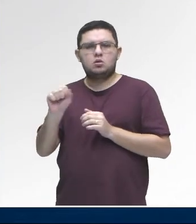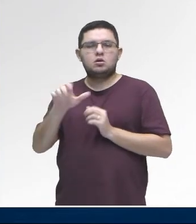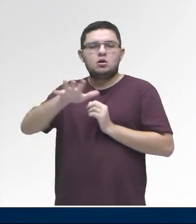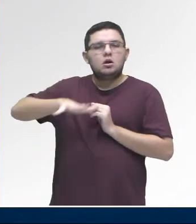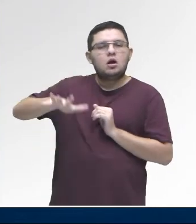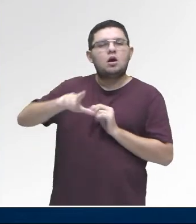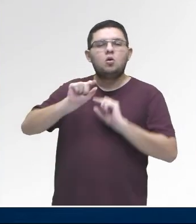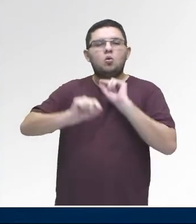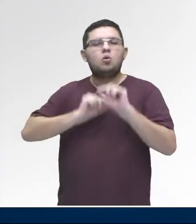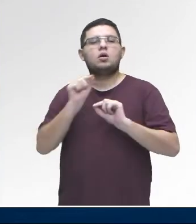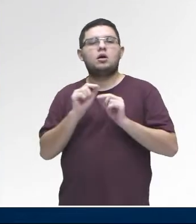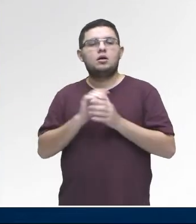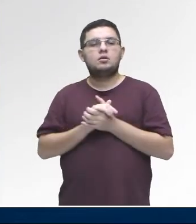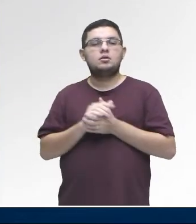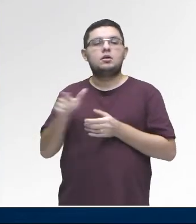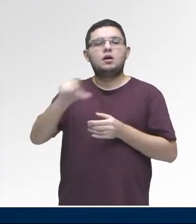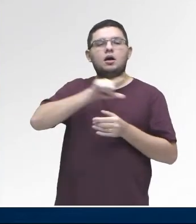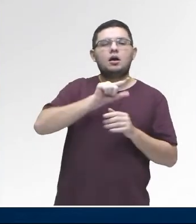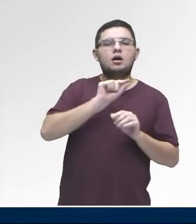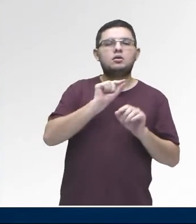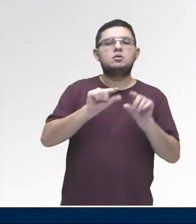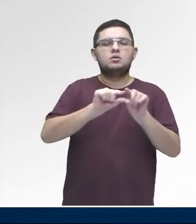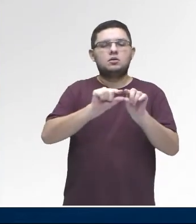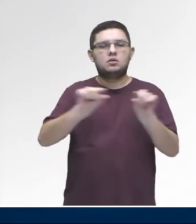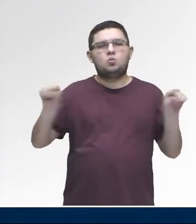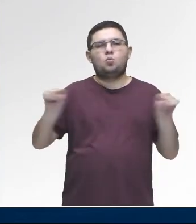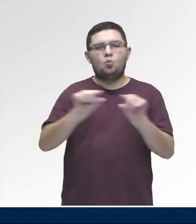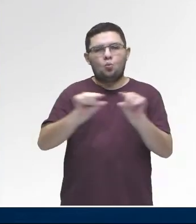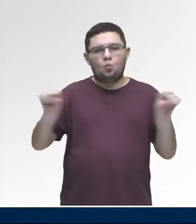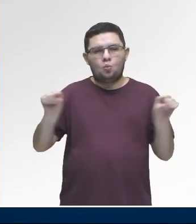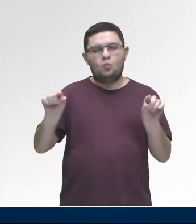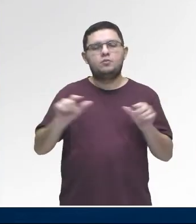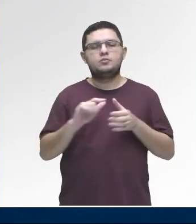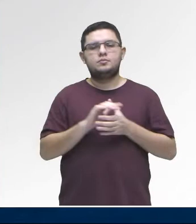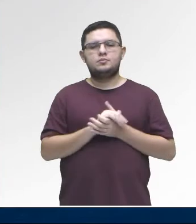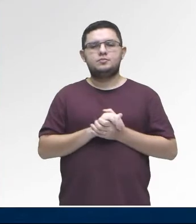lá na equação de dissociação